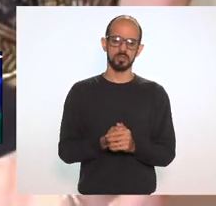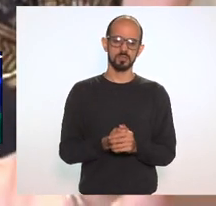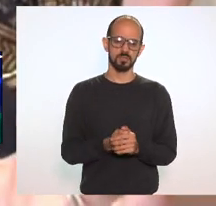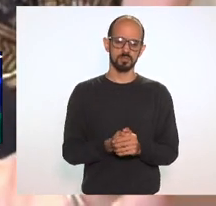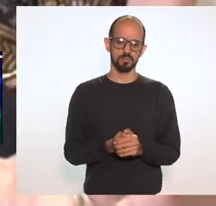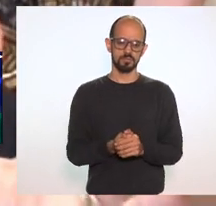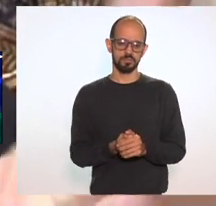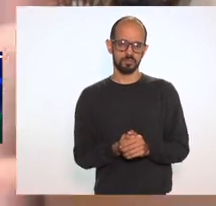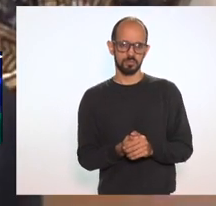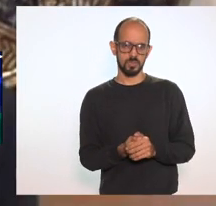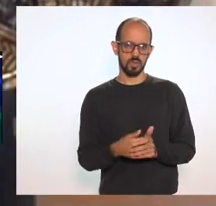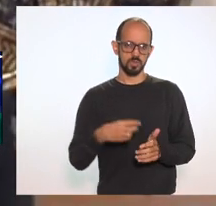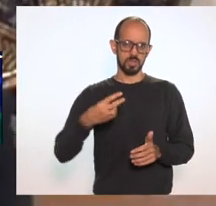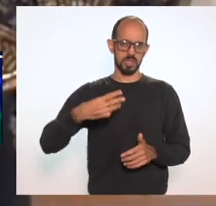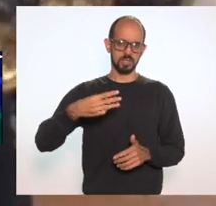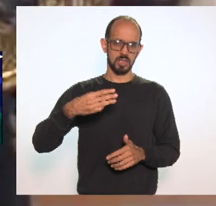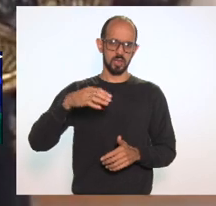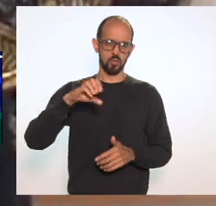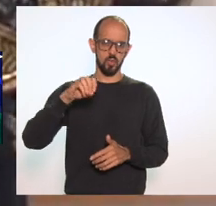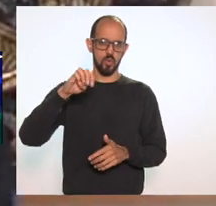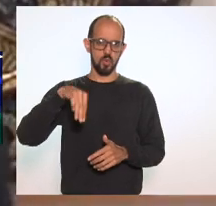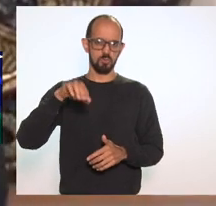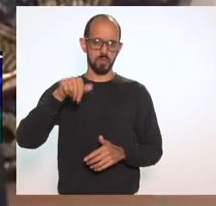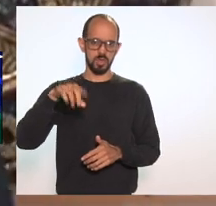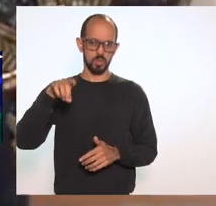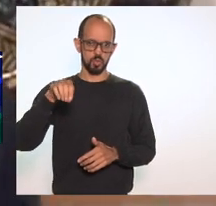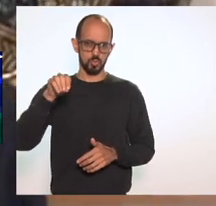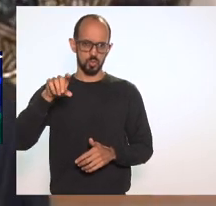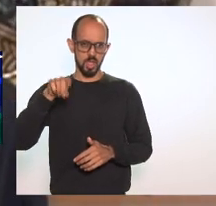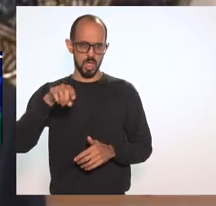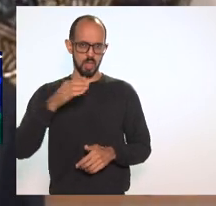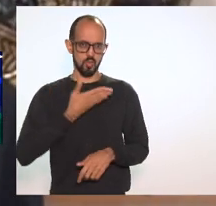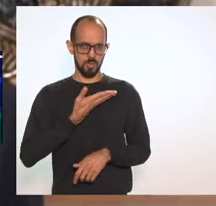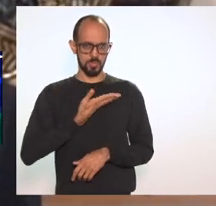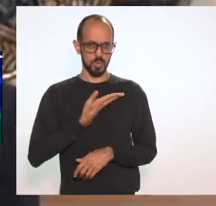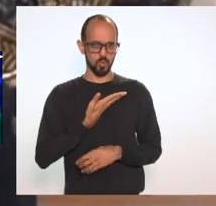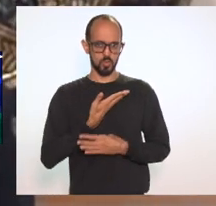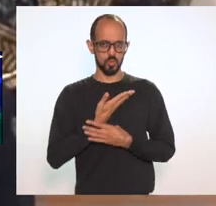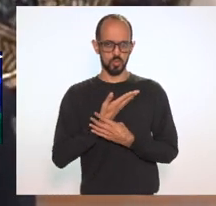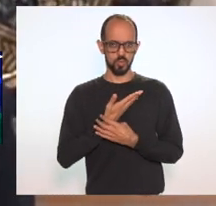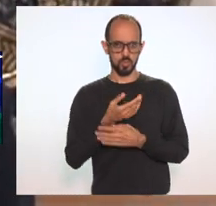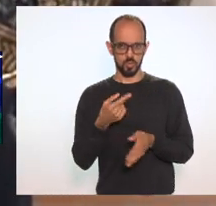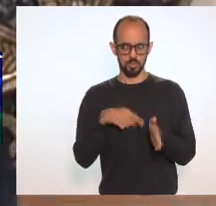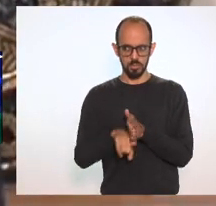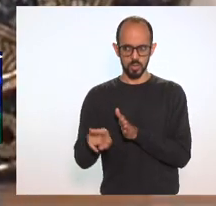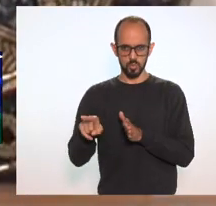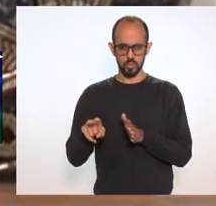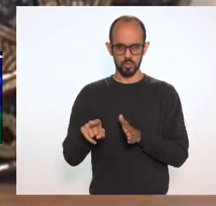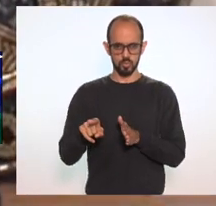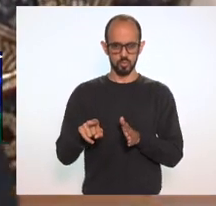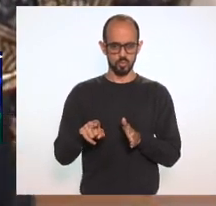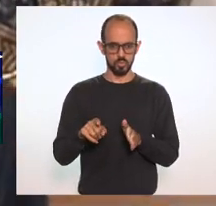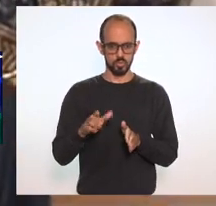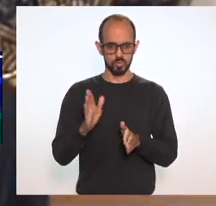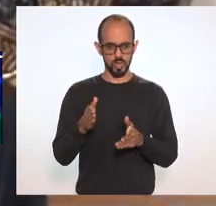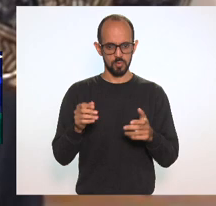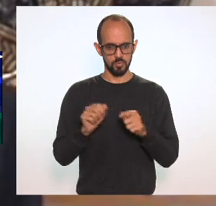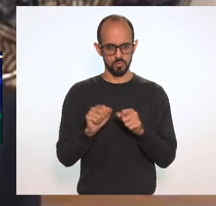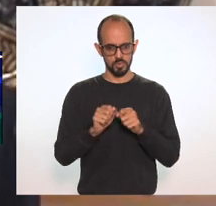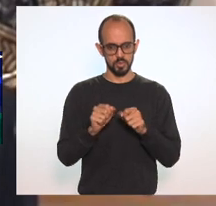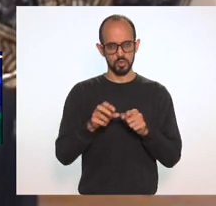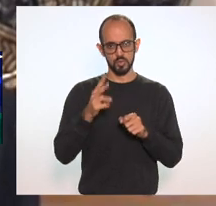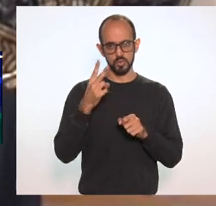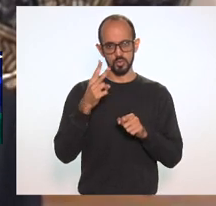o terceiro comando é tão amigo assim essa é a pergunta que eu faço o senhor já fiz dois requerimentos